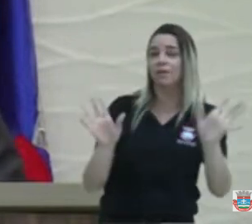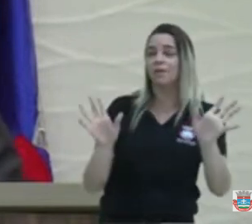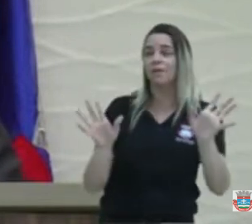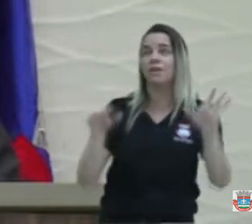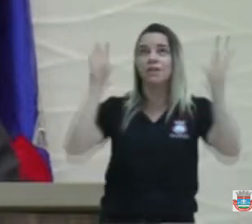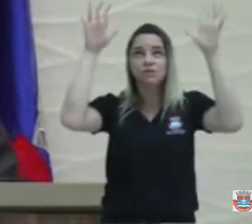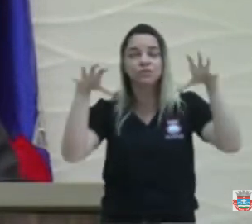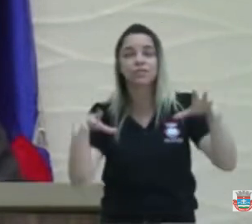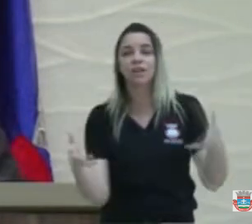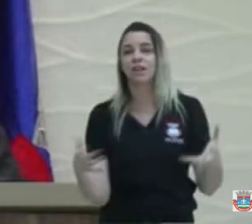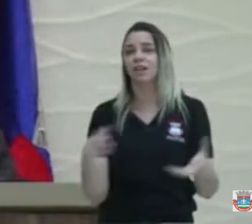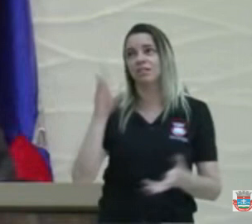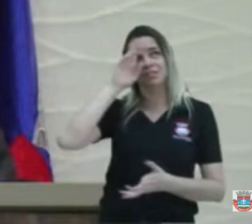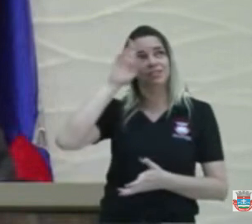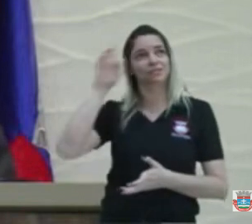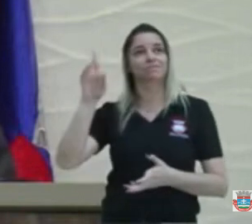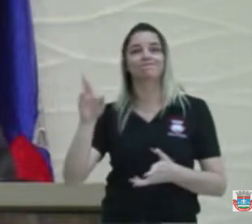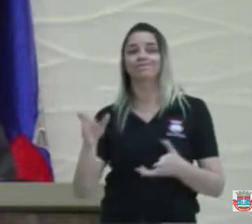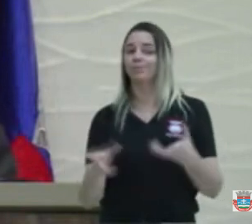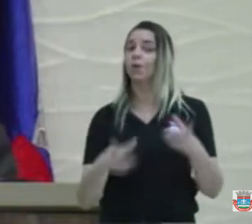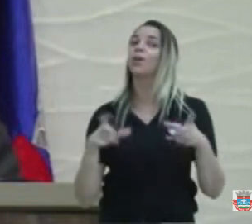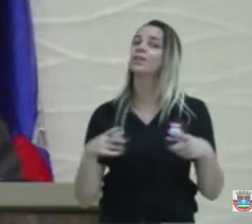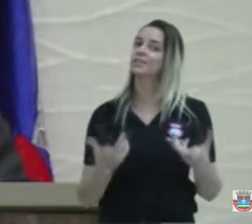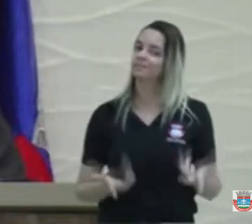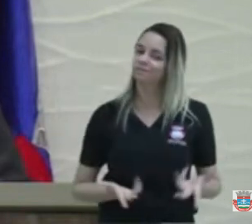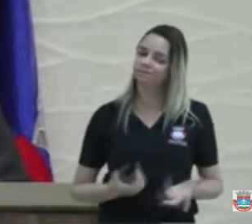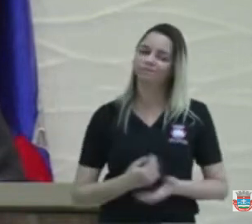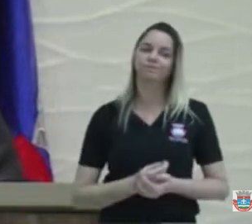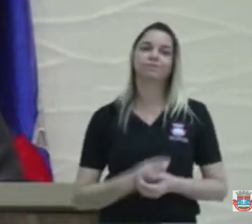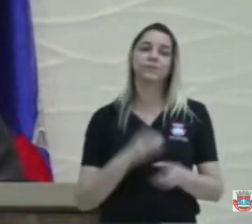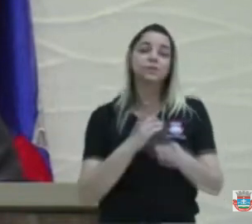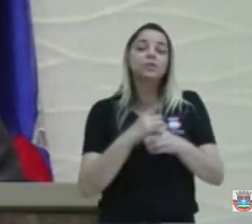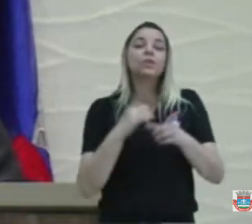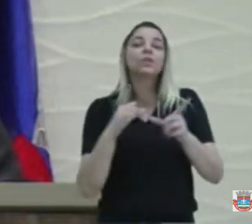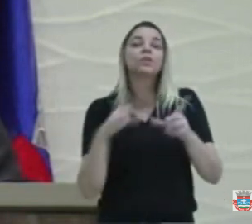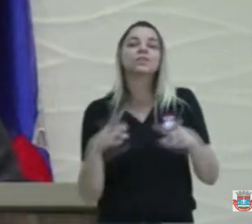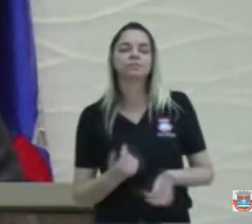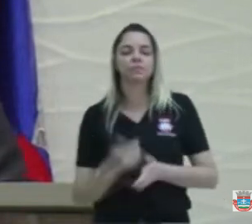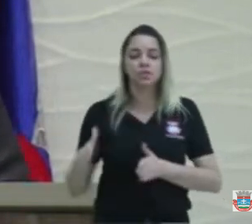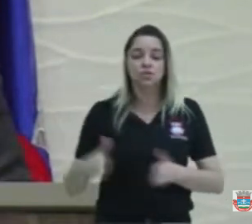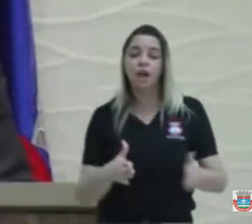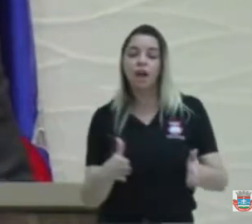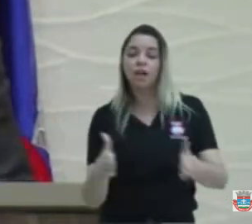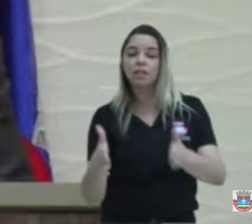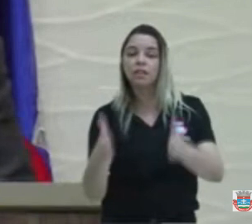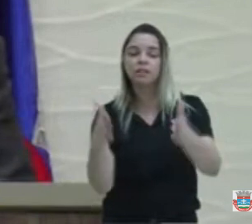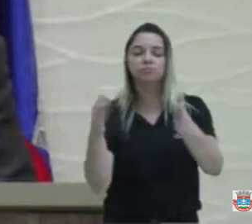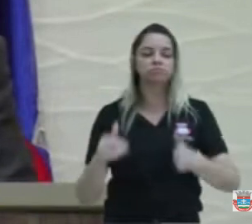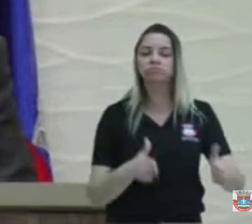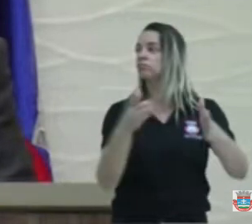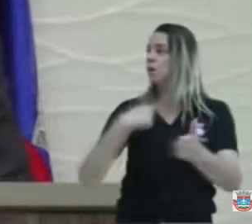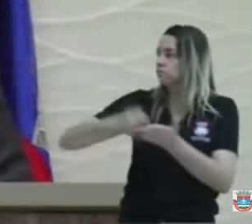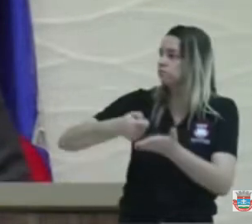essa gestão, eu não sei onde era que se encontrava. Veja a situação das estradas. Venham cobrando aqui a